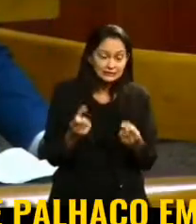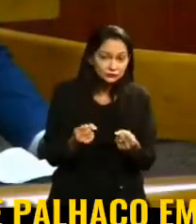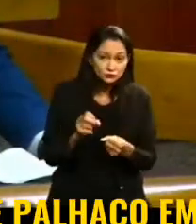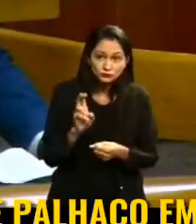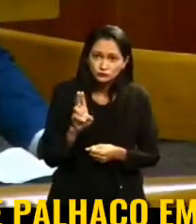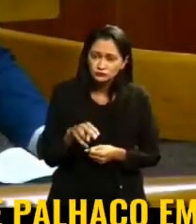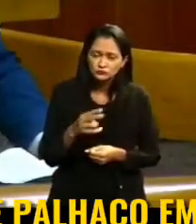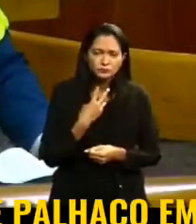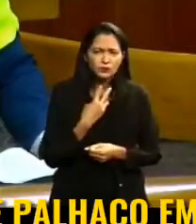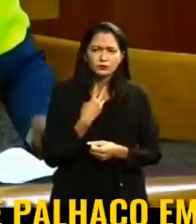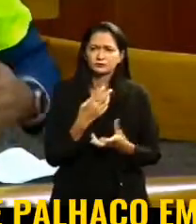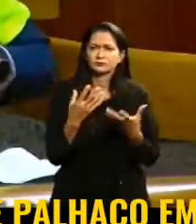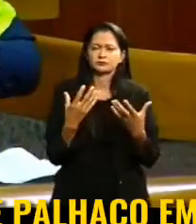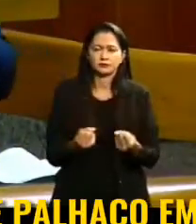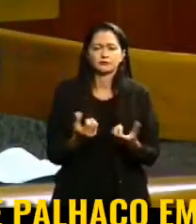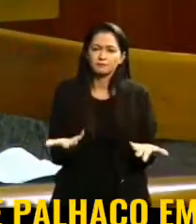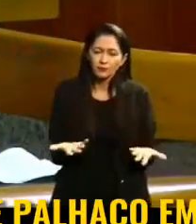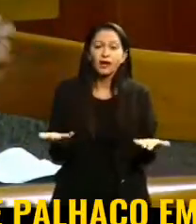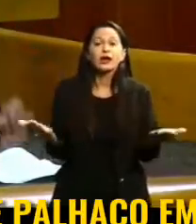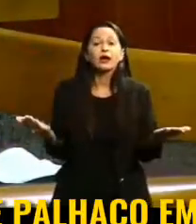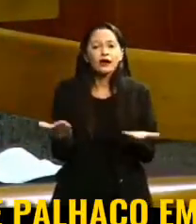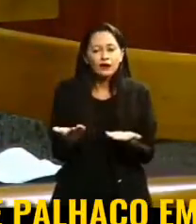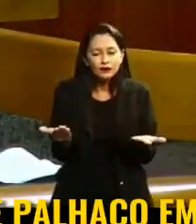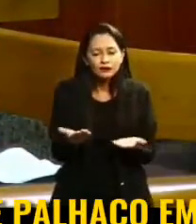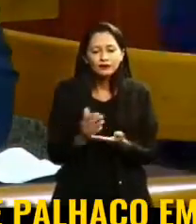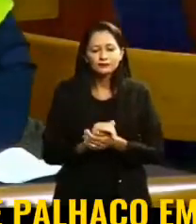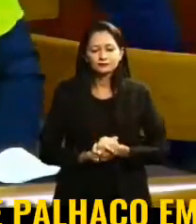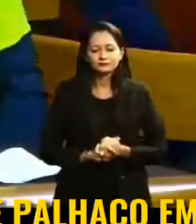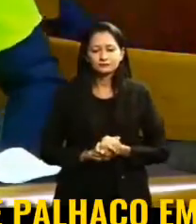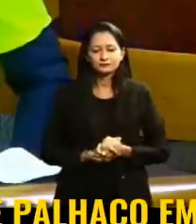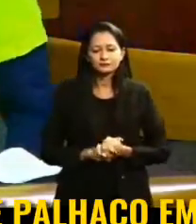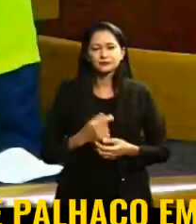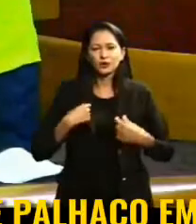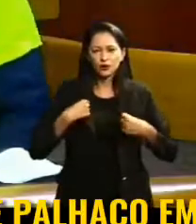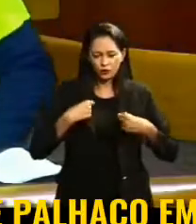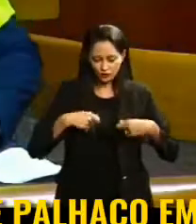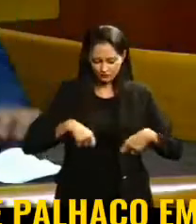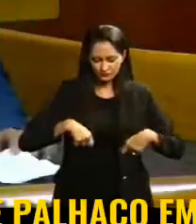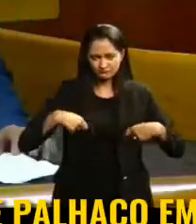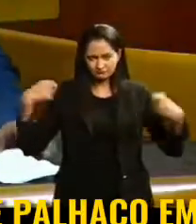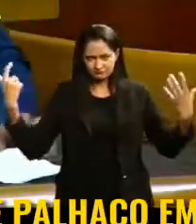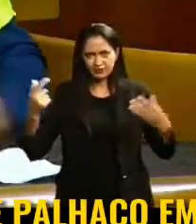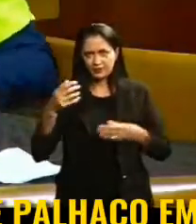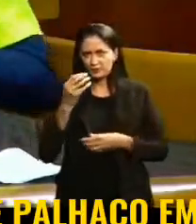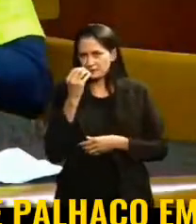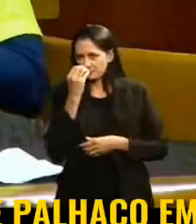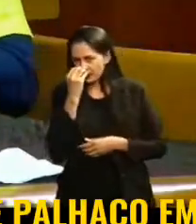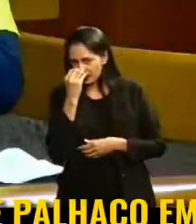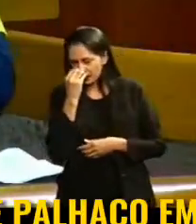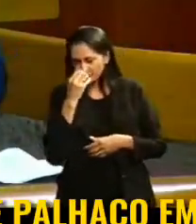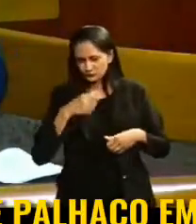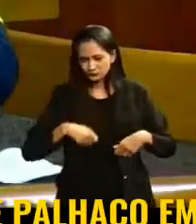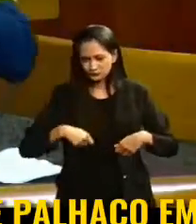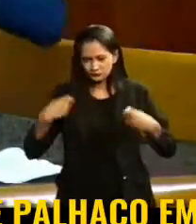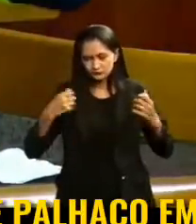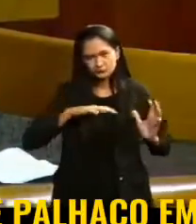nenhuma, não vamos. E para isso agora eu quero tirar essa fantasia de palhaço, porque